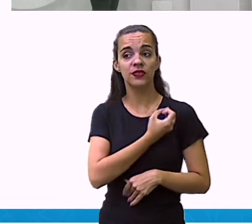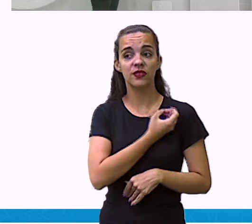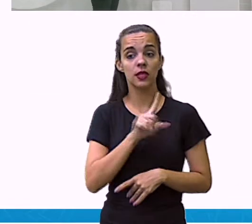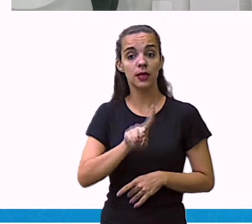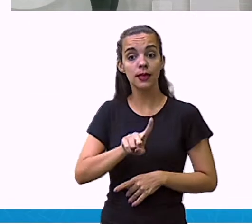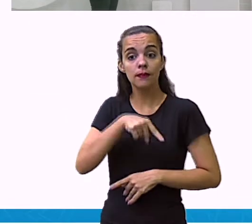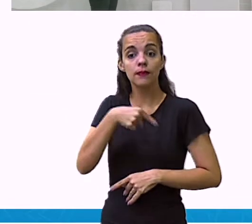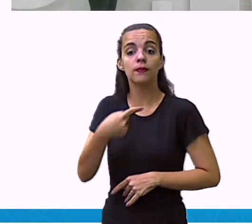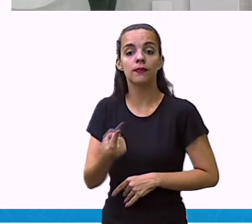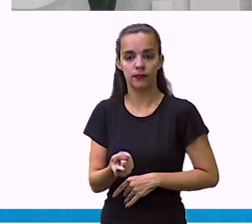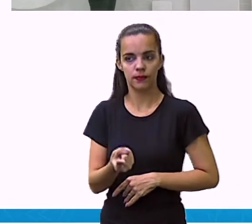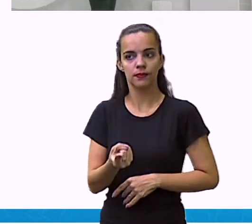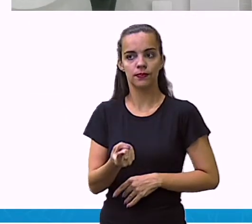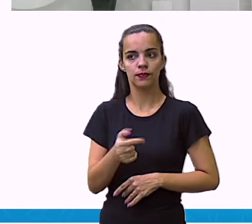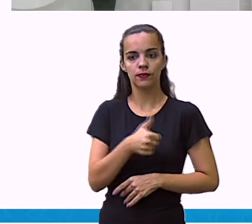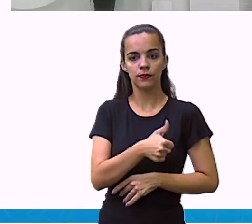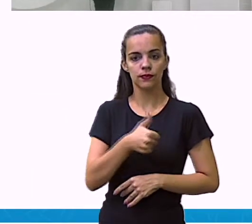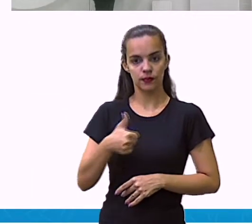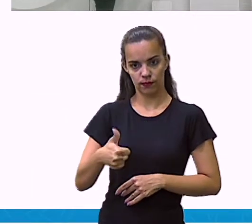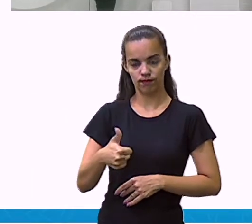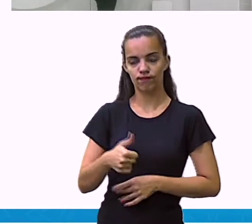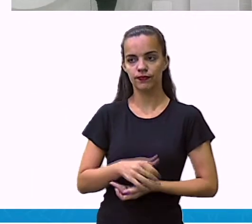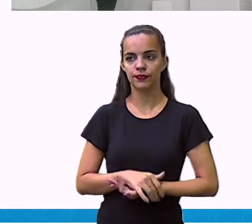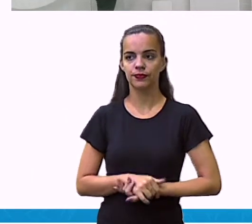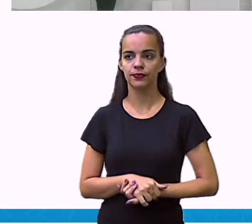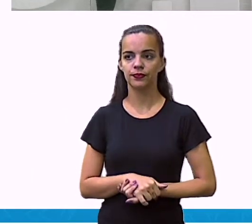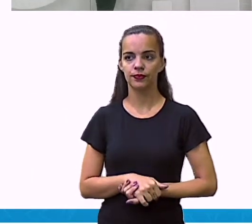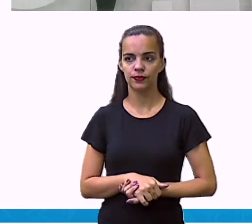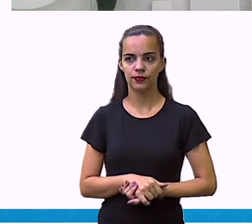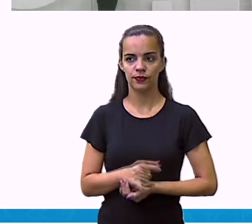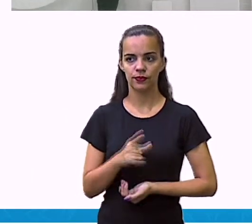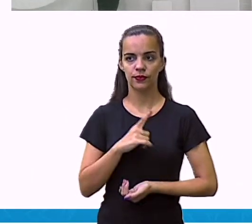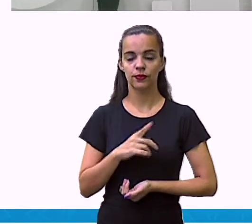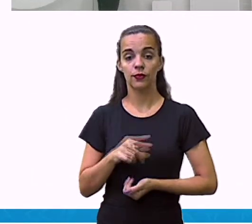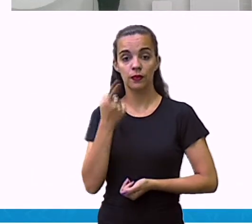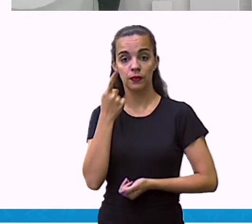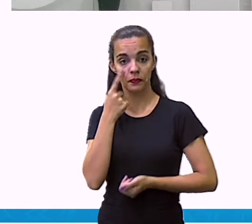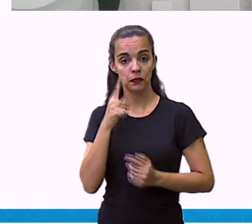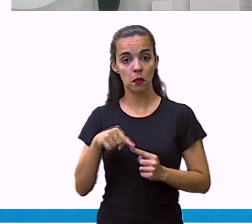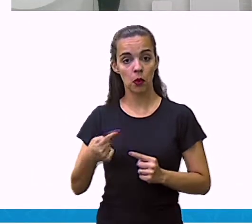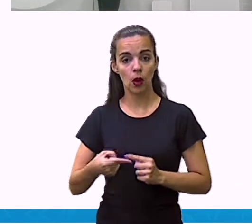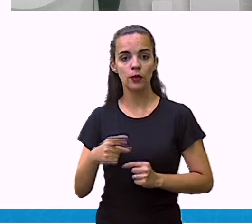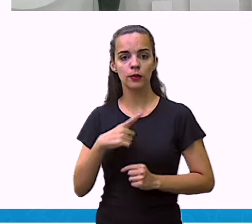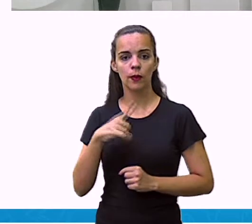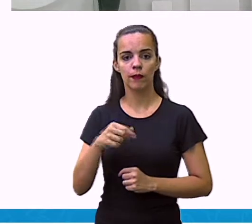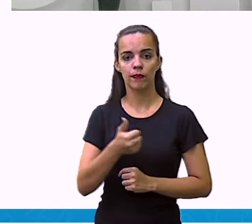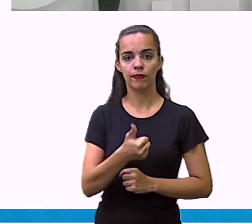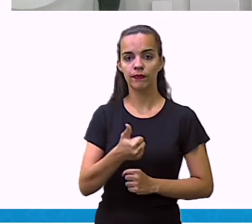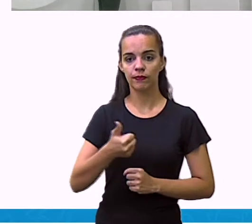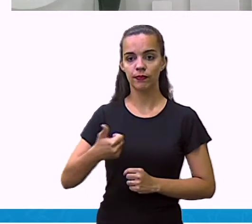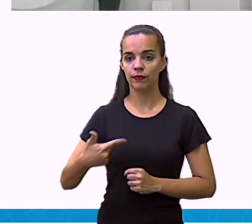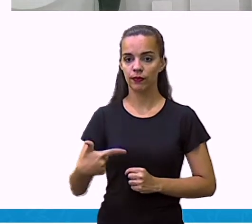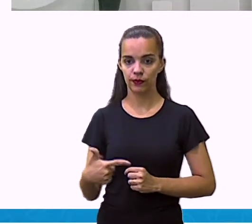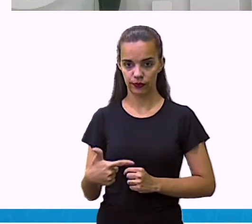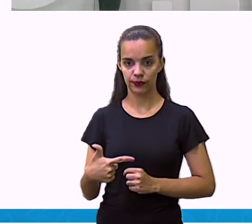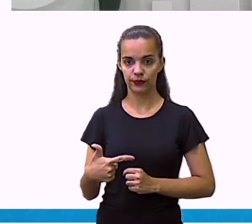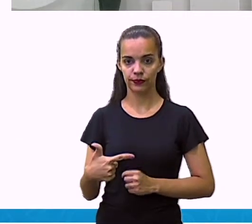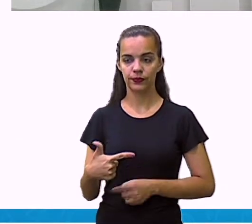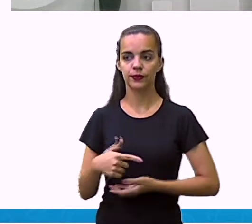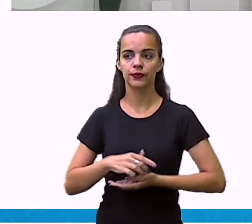número que vem após o 11? Qual é o seu sucessor? Nós temos o número